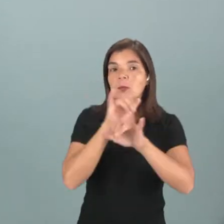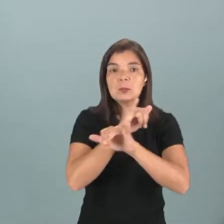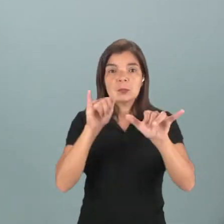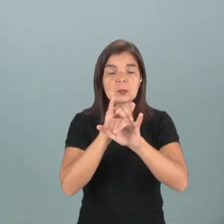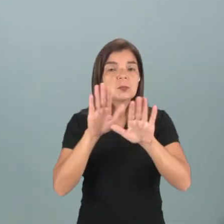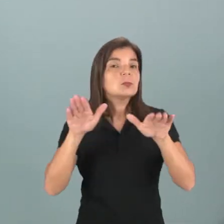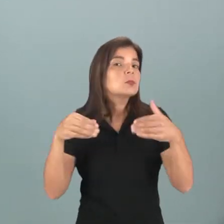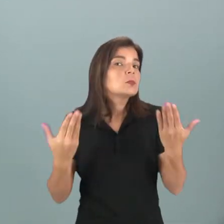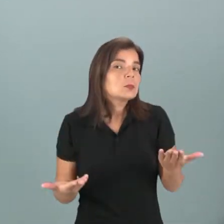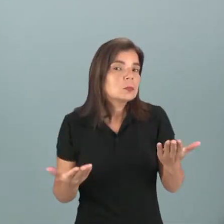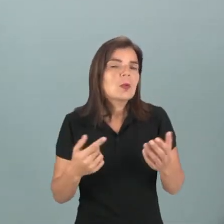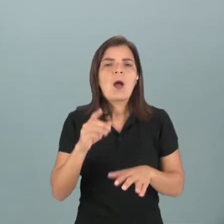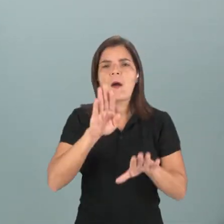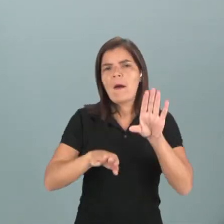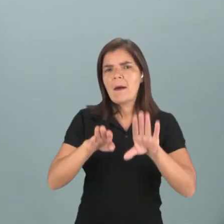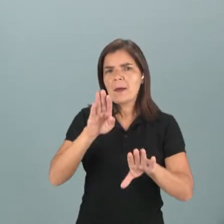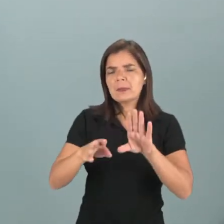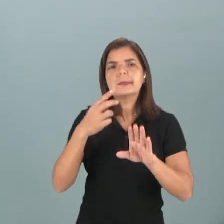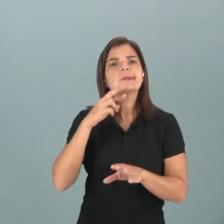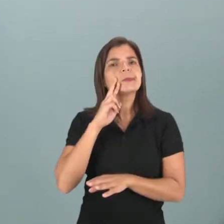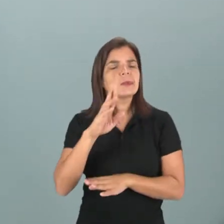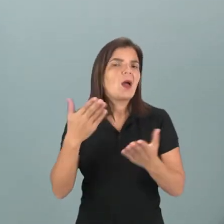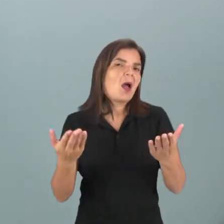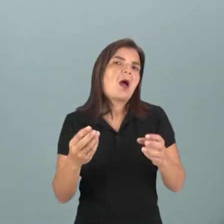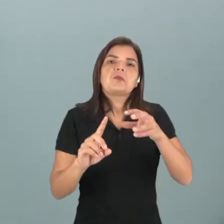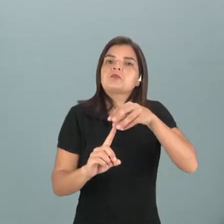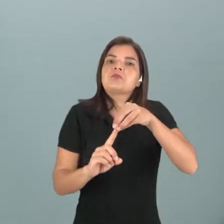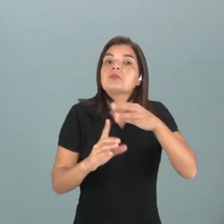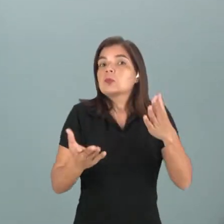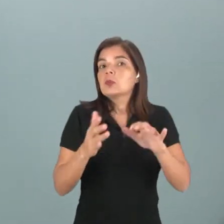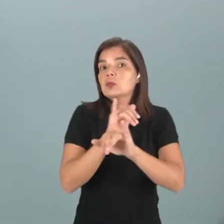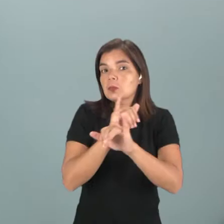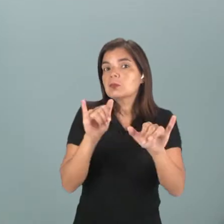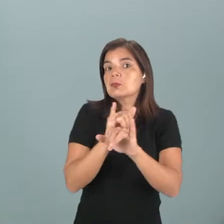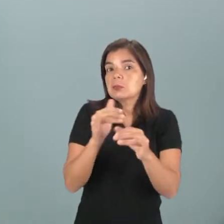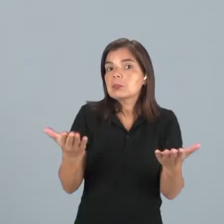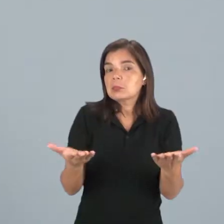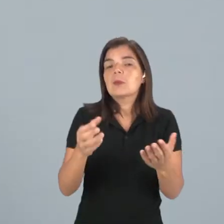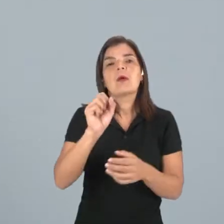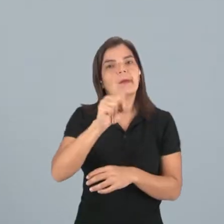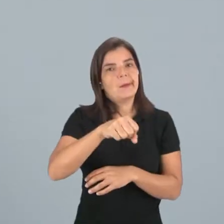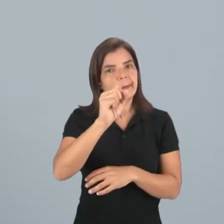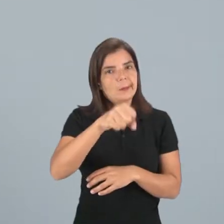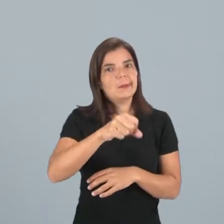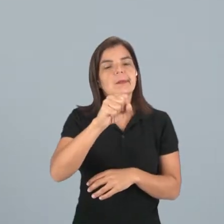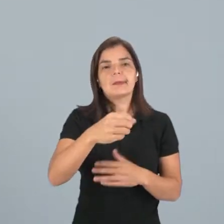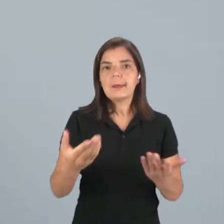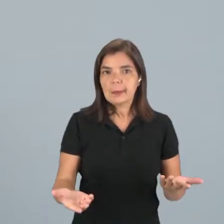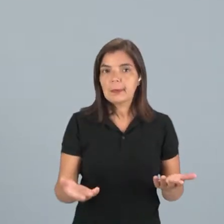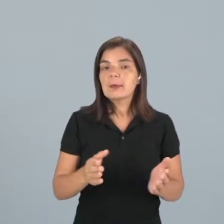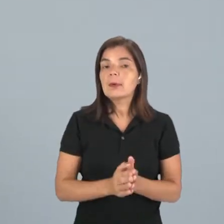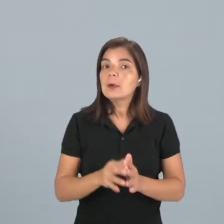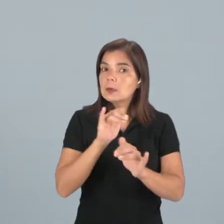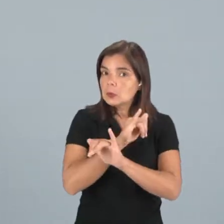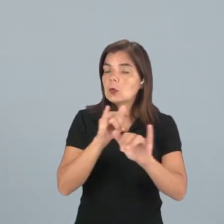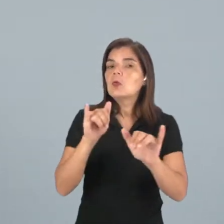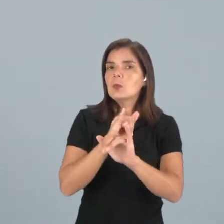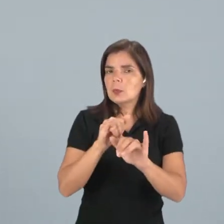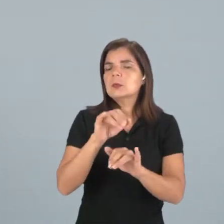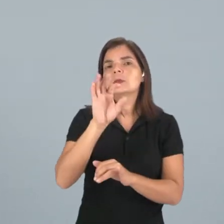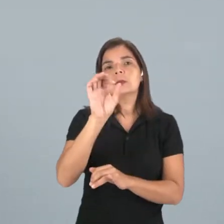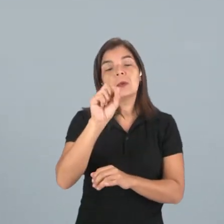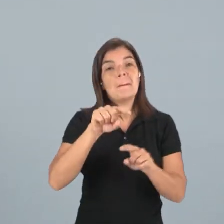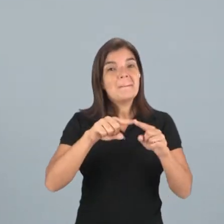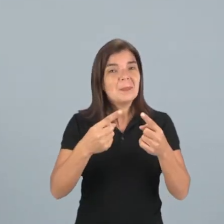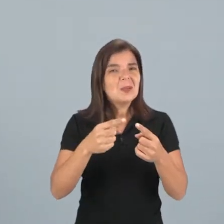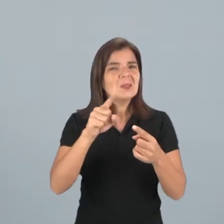foi escrita? Talvez você já responda com o objetivo de informar. Sim, a notícia ela informa.